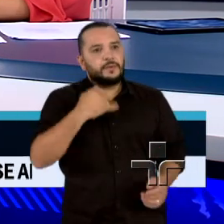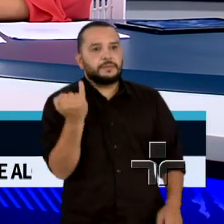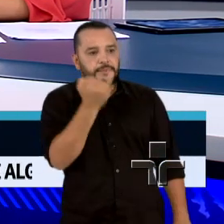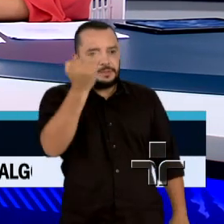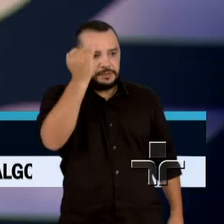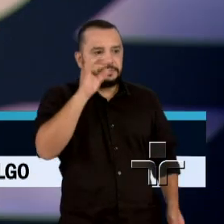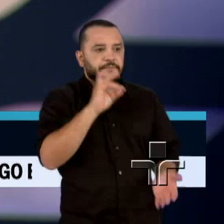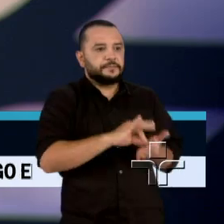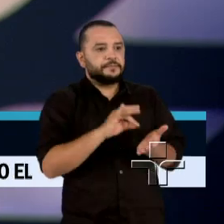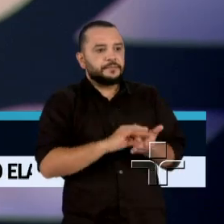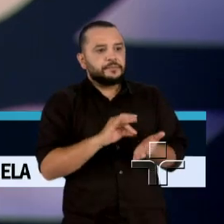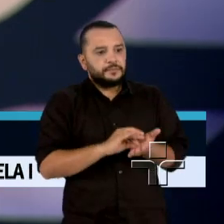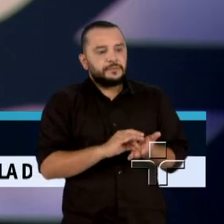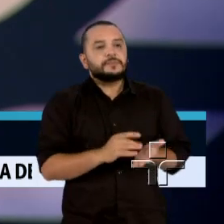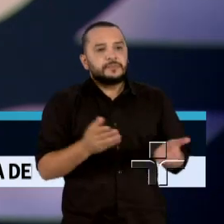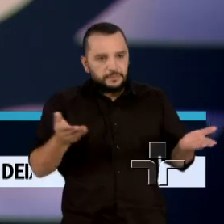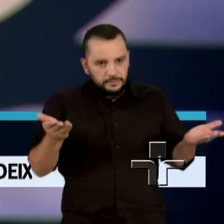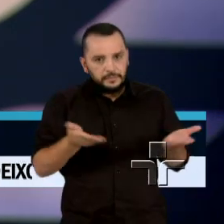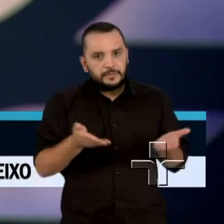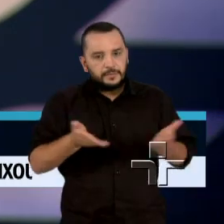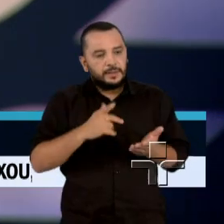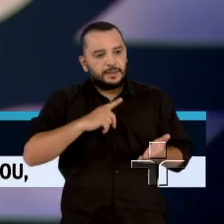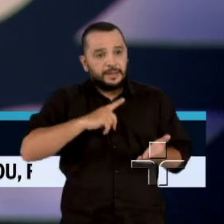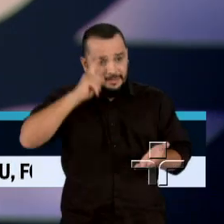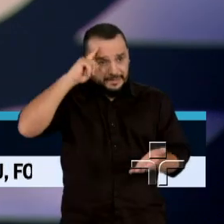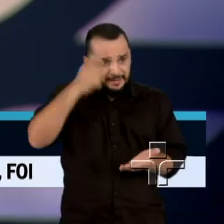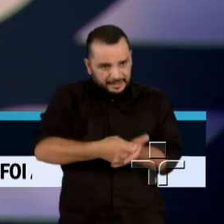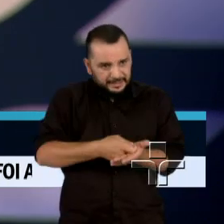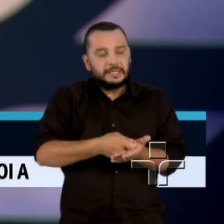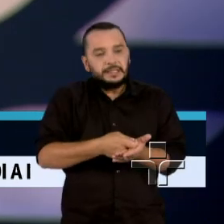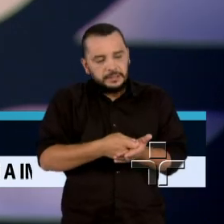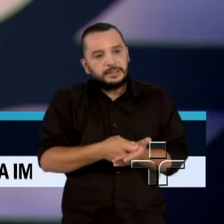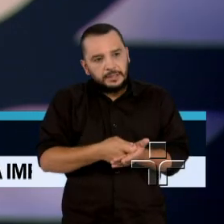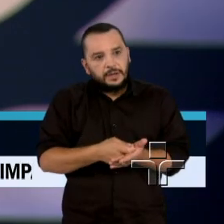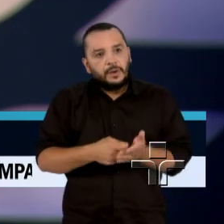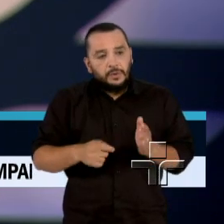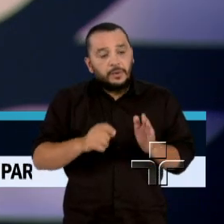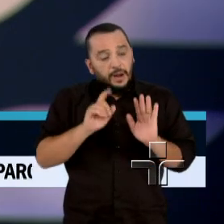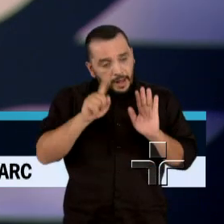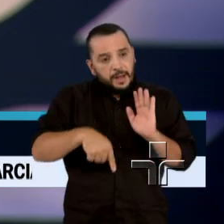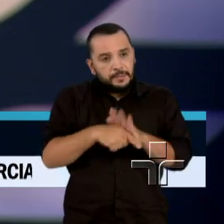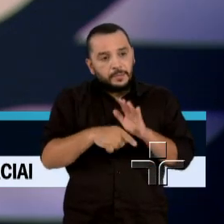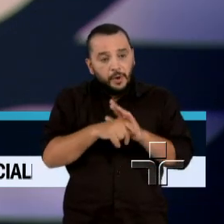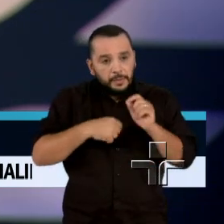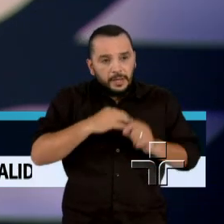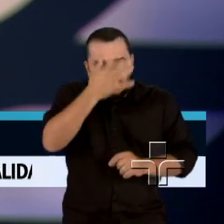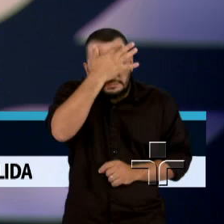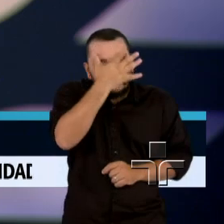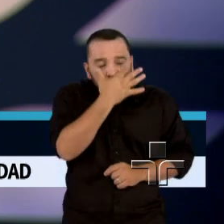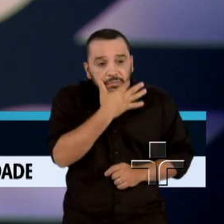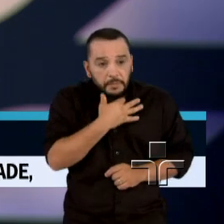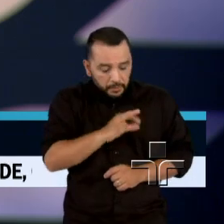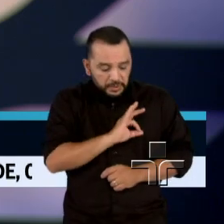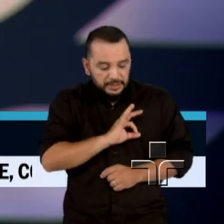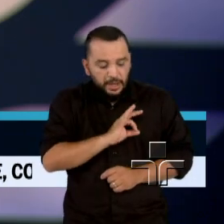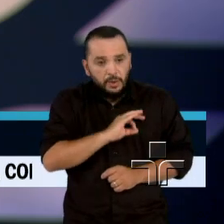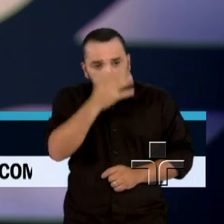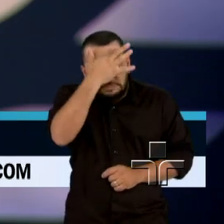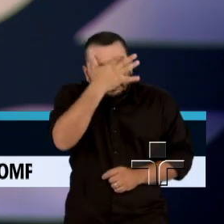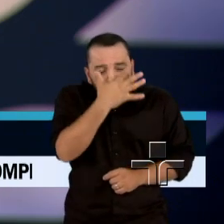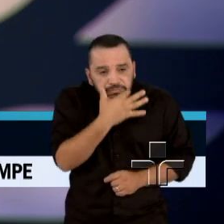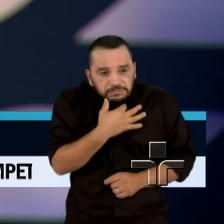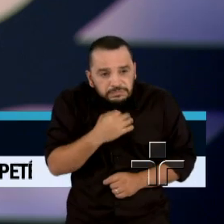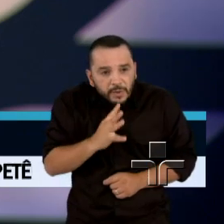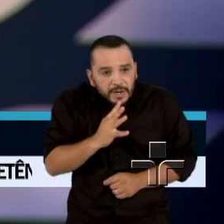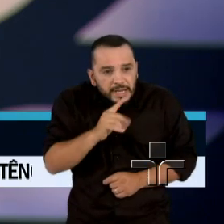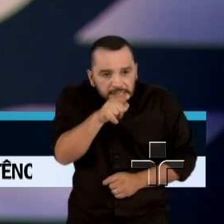Hoje, muitas das decisões condenatórias são baseadas apenas no reconhecimento policial, mas isso